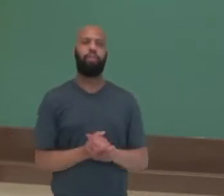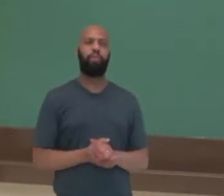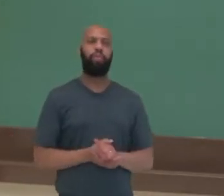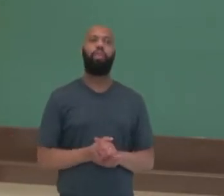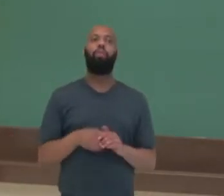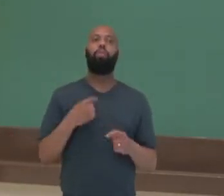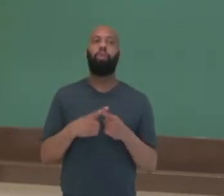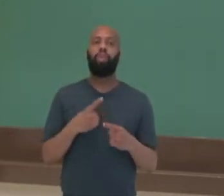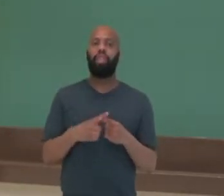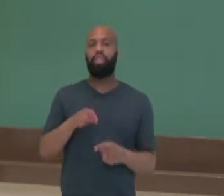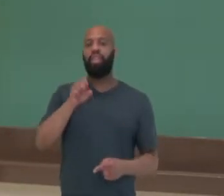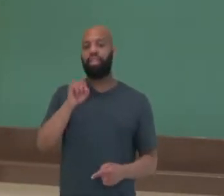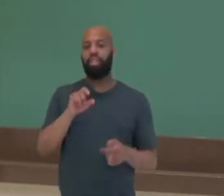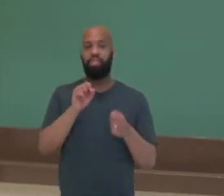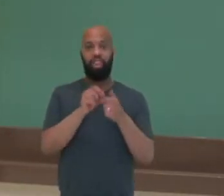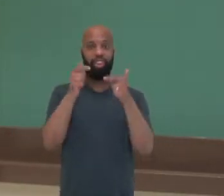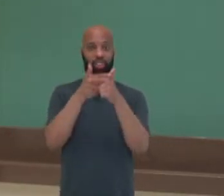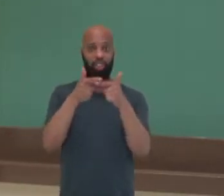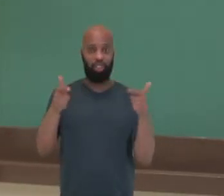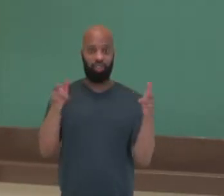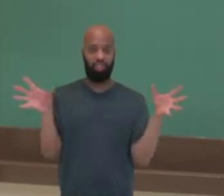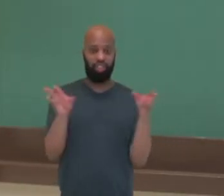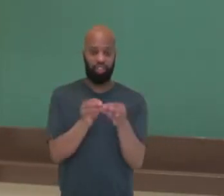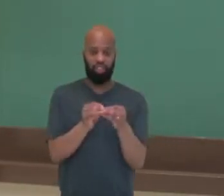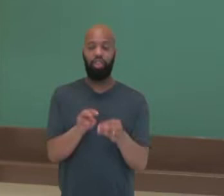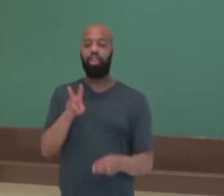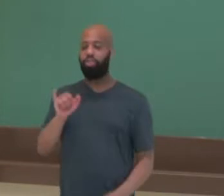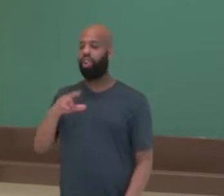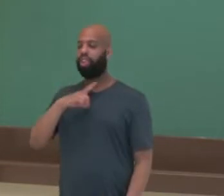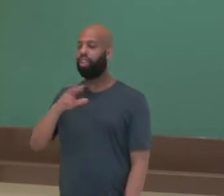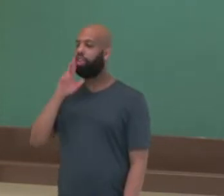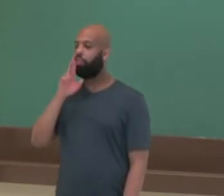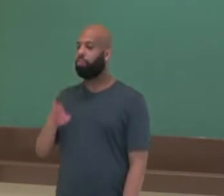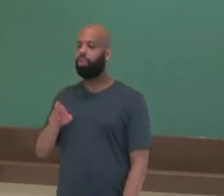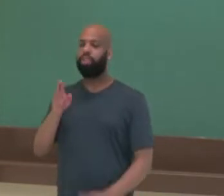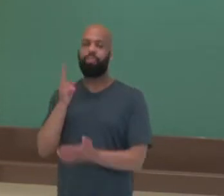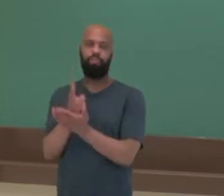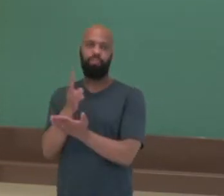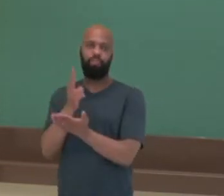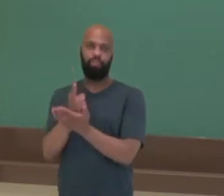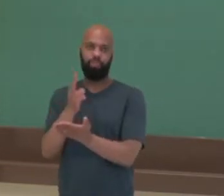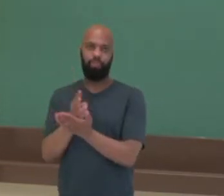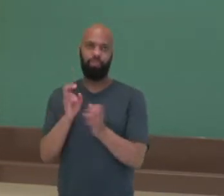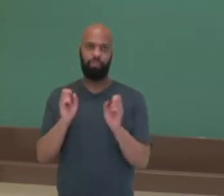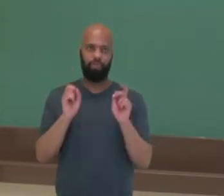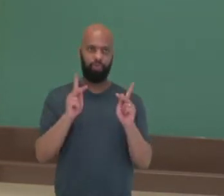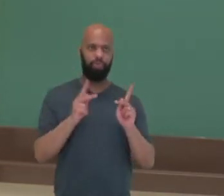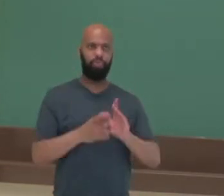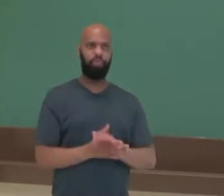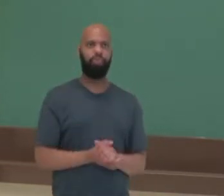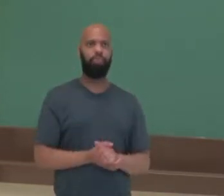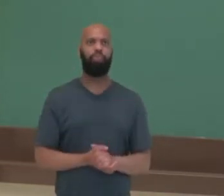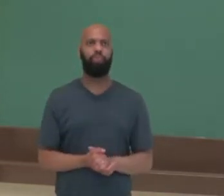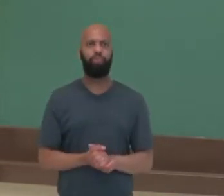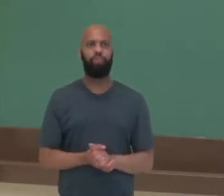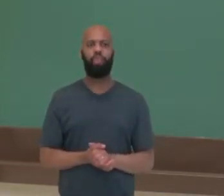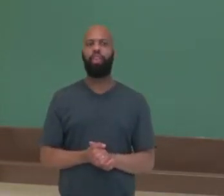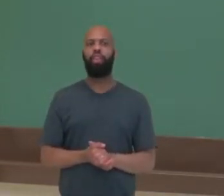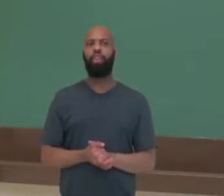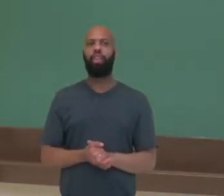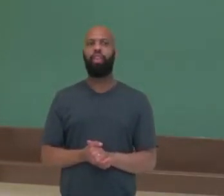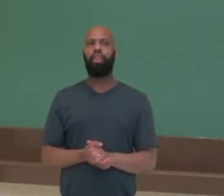já que, ao serem simplificados, eles resultam no mesmo valor, ok?